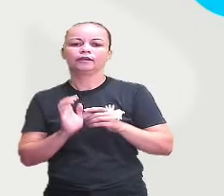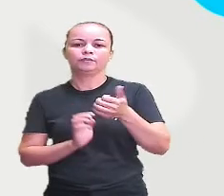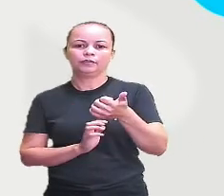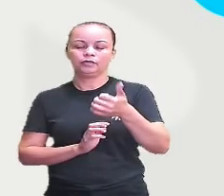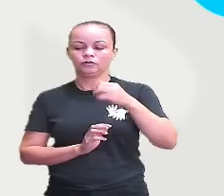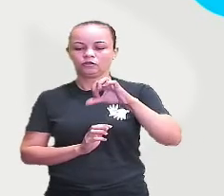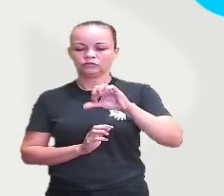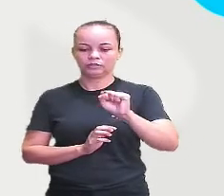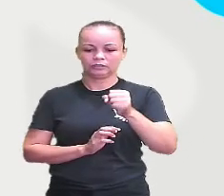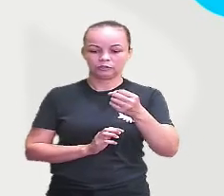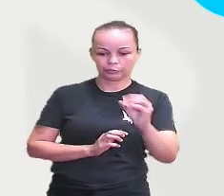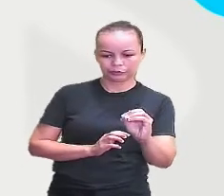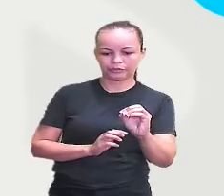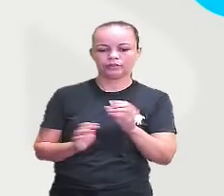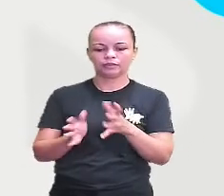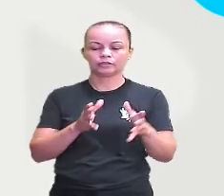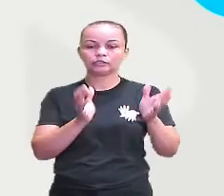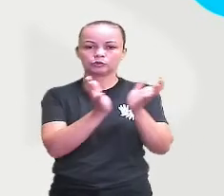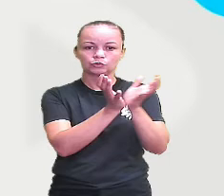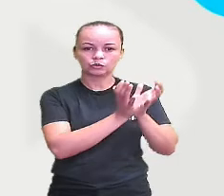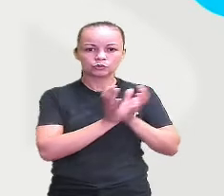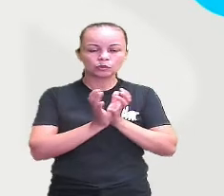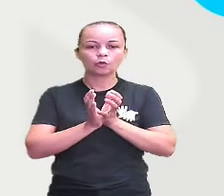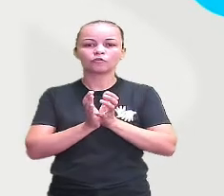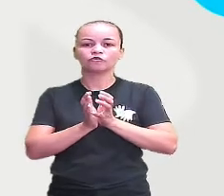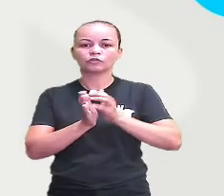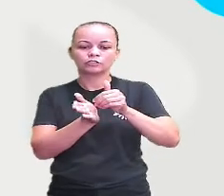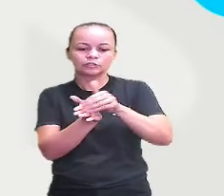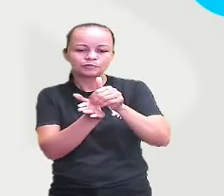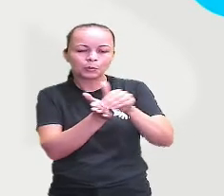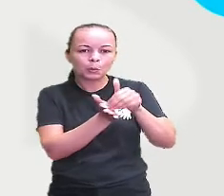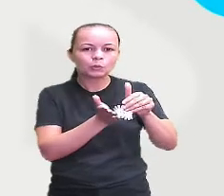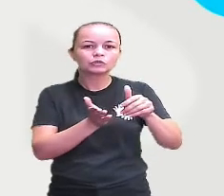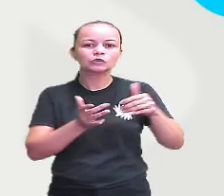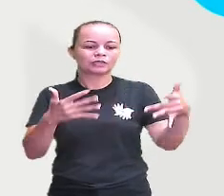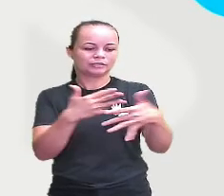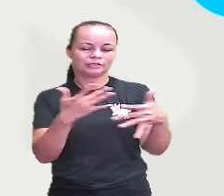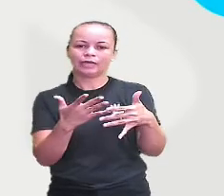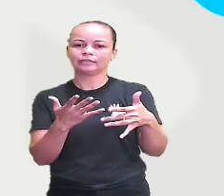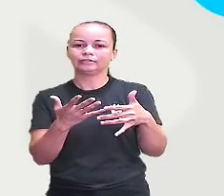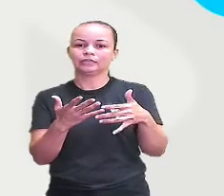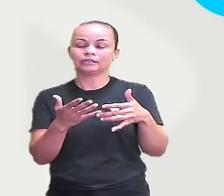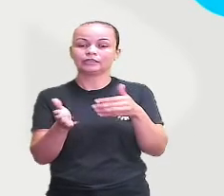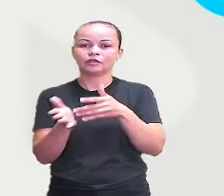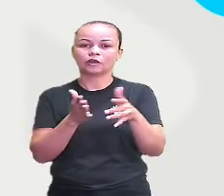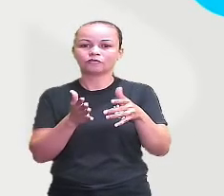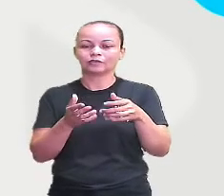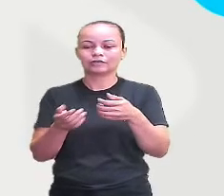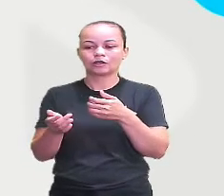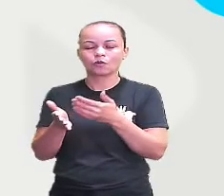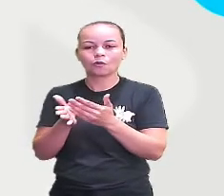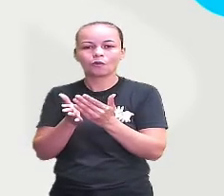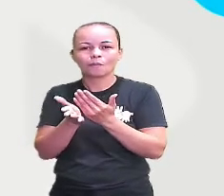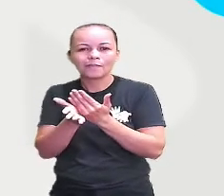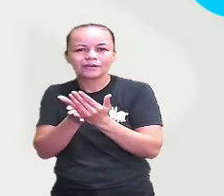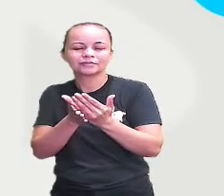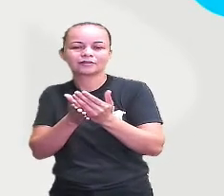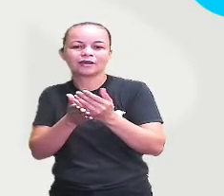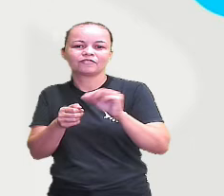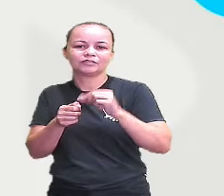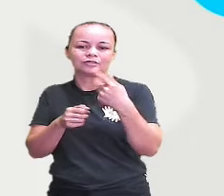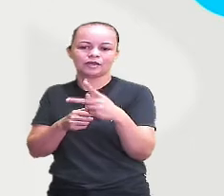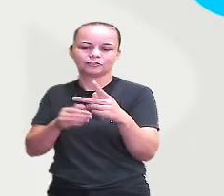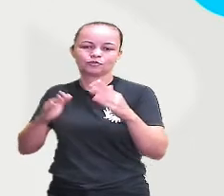fossem expulsos das regiões centrais das cidades, sendo obrigados a construir suas habitações nas